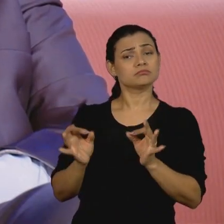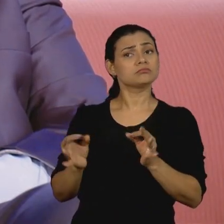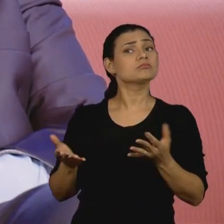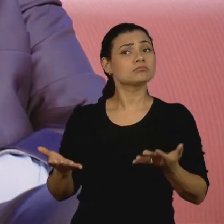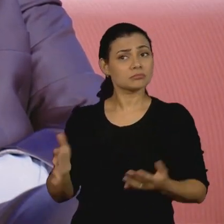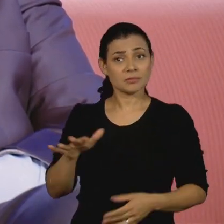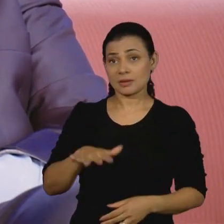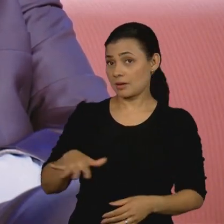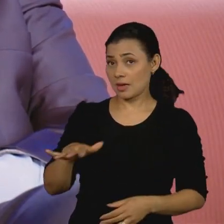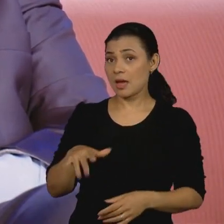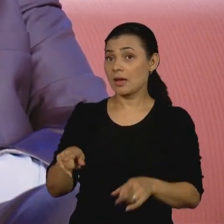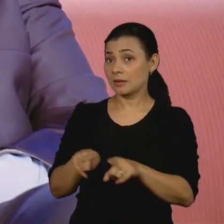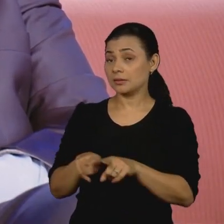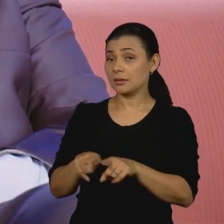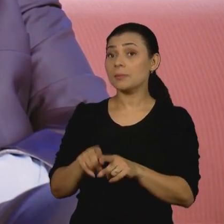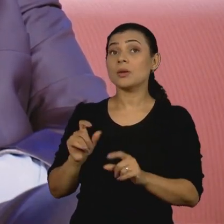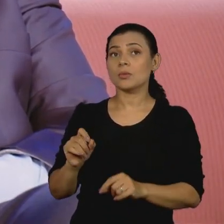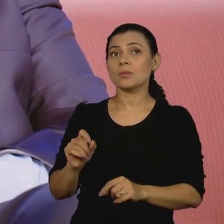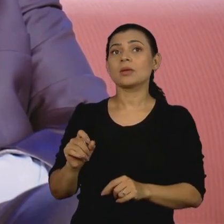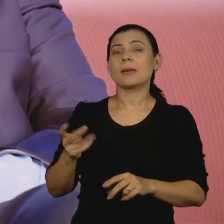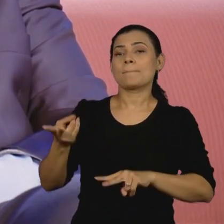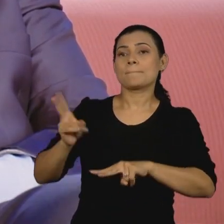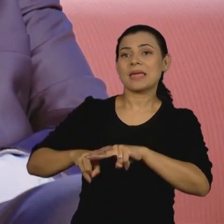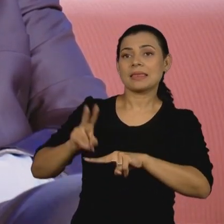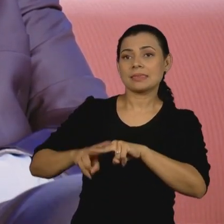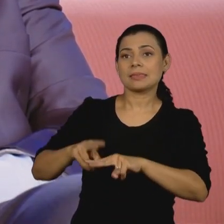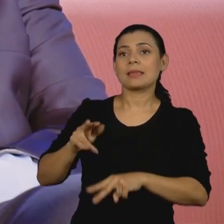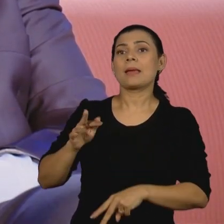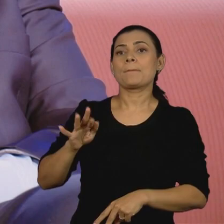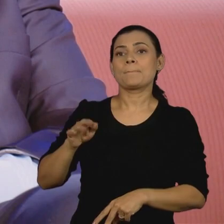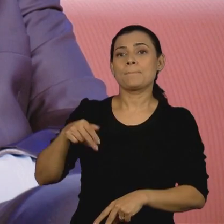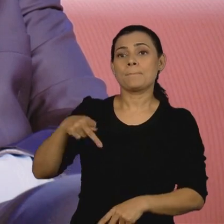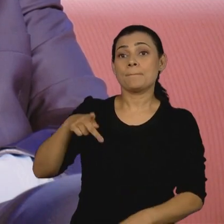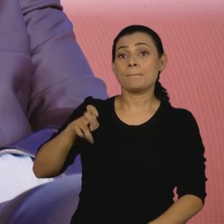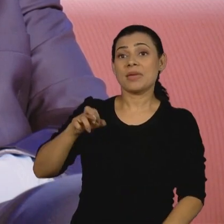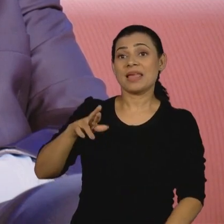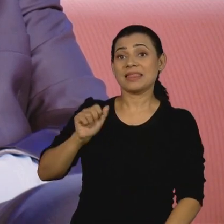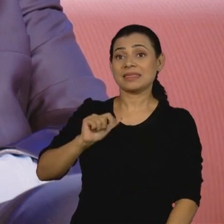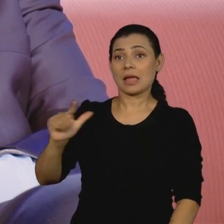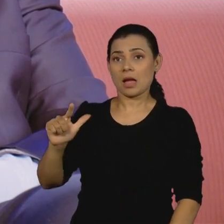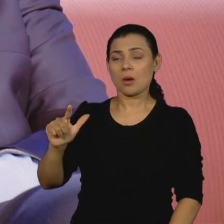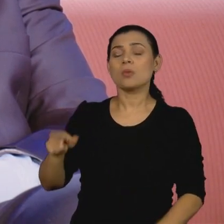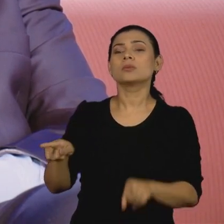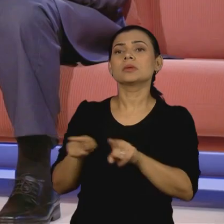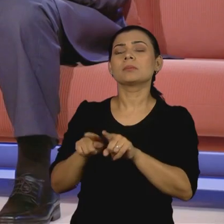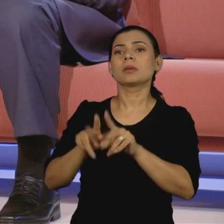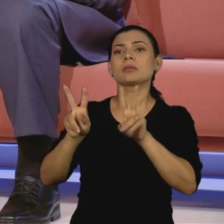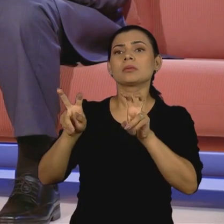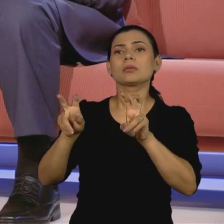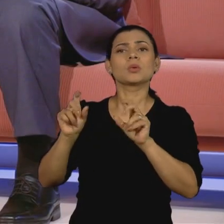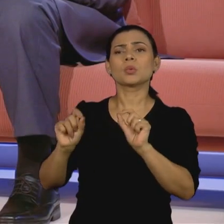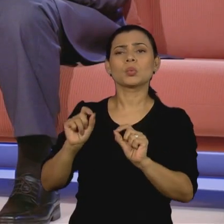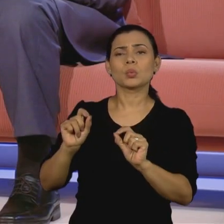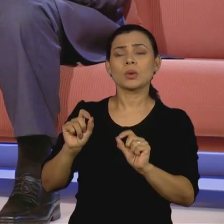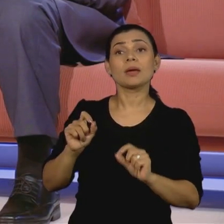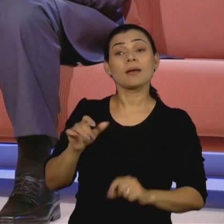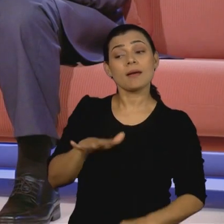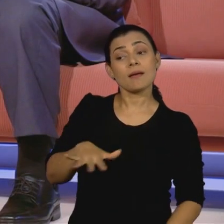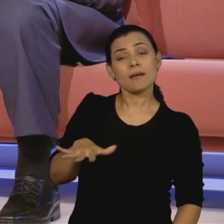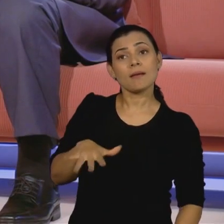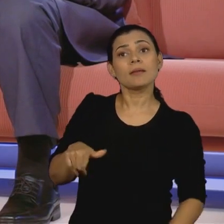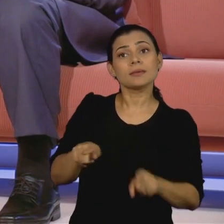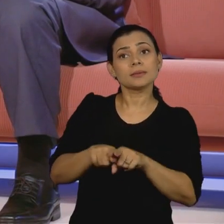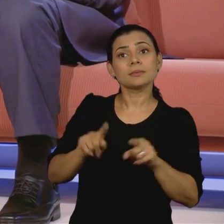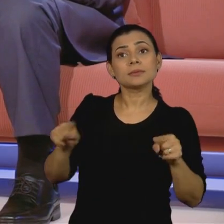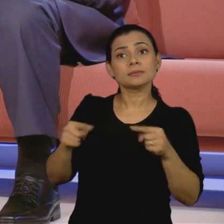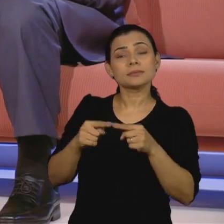área... Tem a área penal, dos crimes passionais, tem a questão relacionada também agora ao